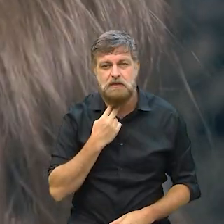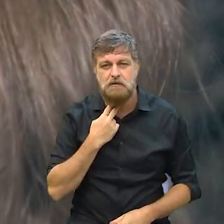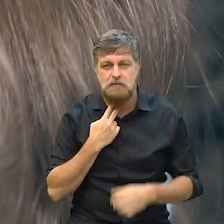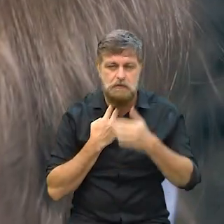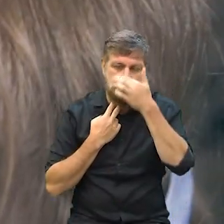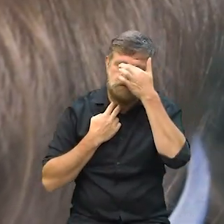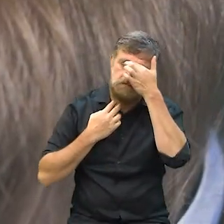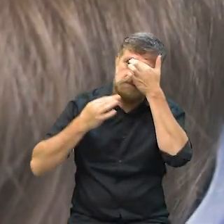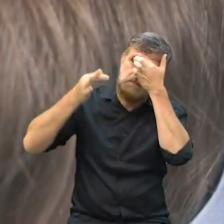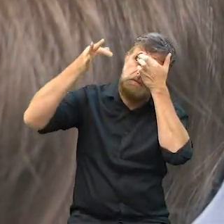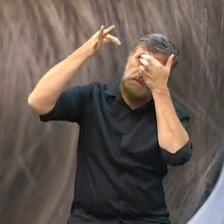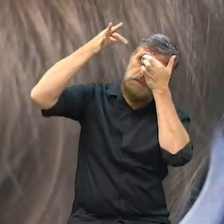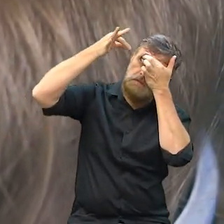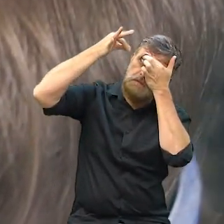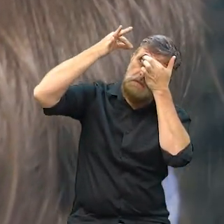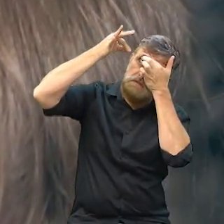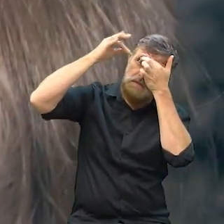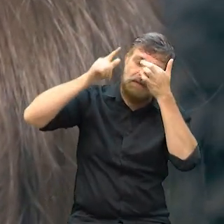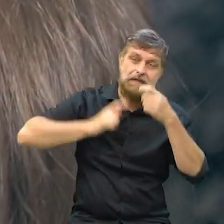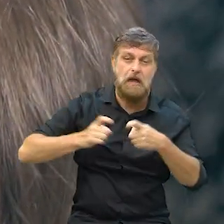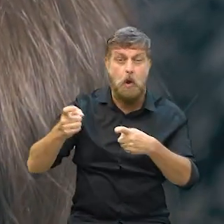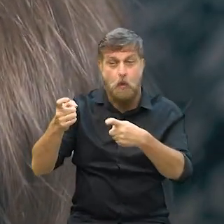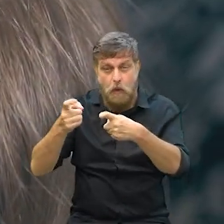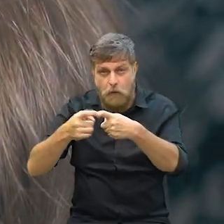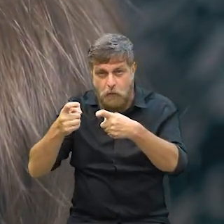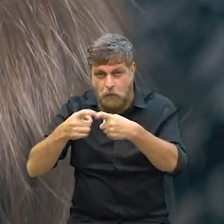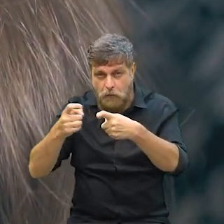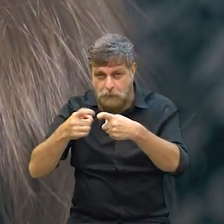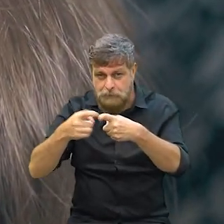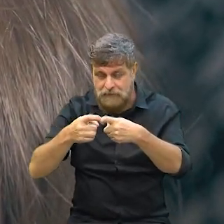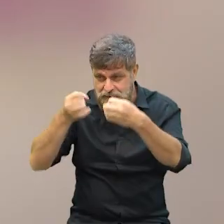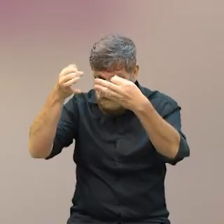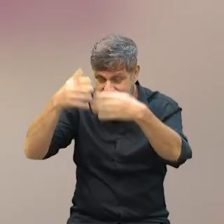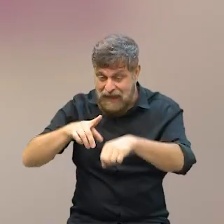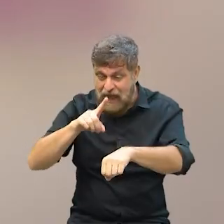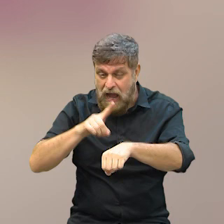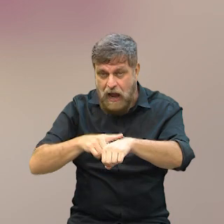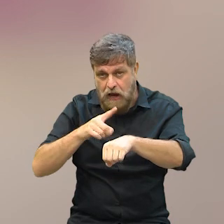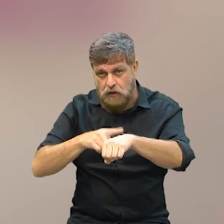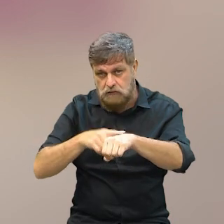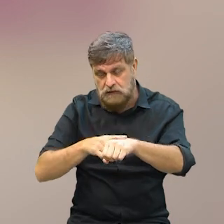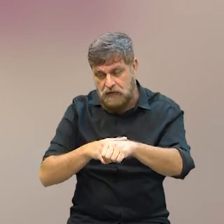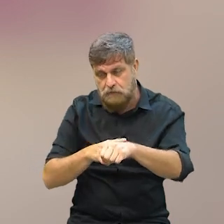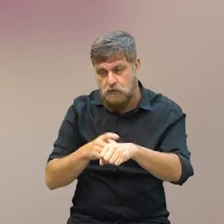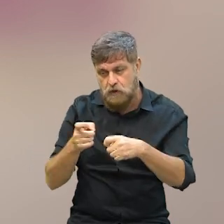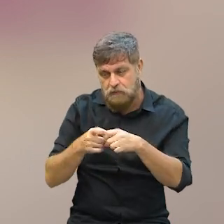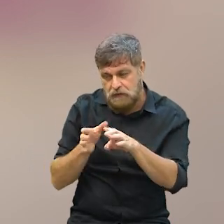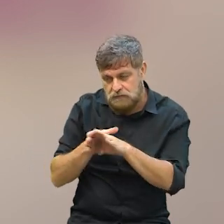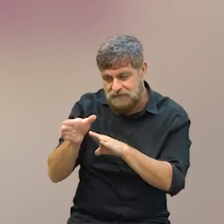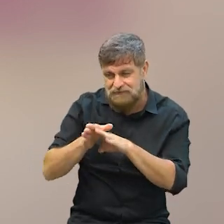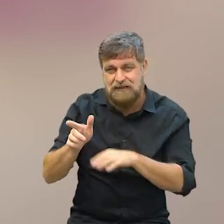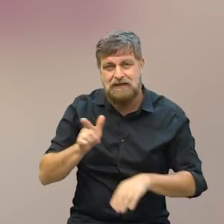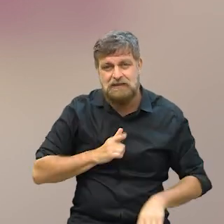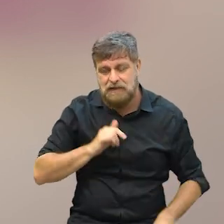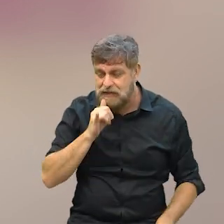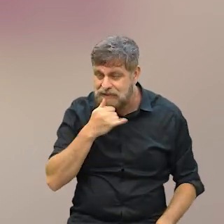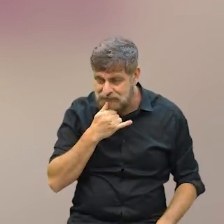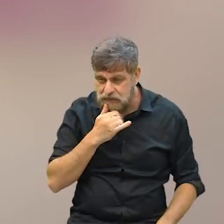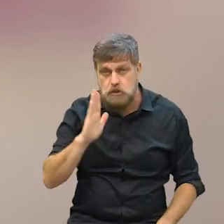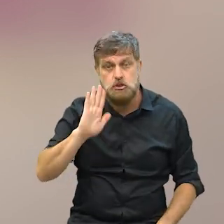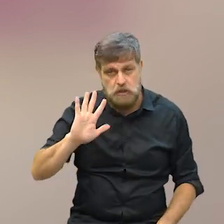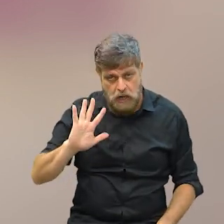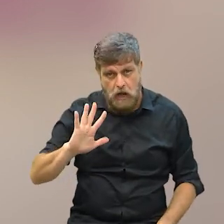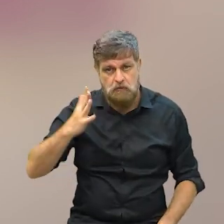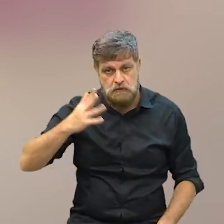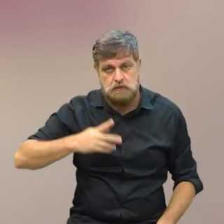o colírio quando o médico oftalmologista indicar, e usa o tempo que ele indicar. Nós temos casos muito tristes de pessoas